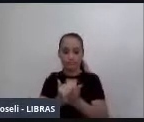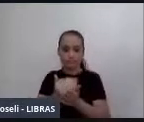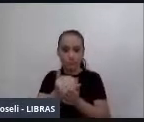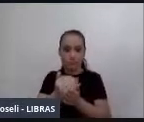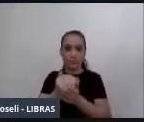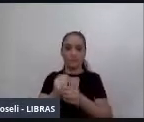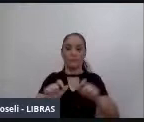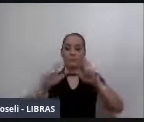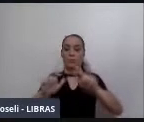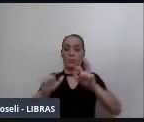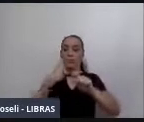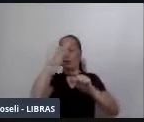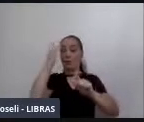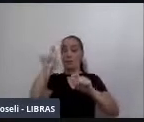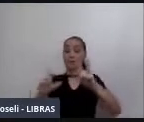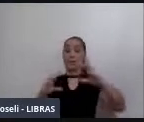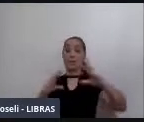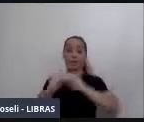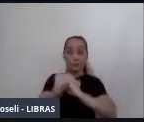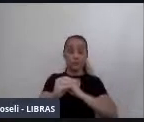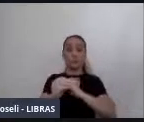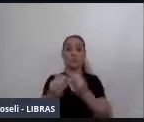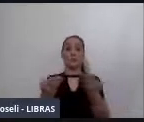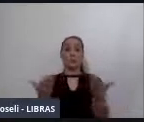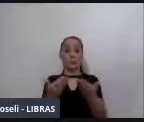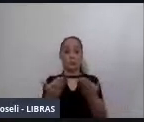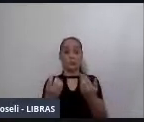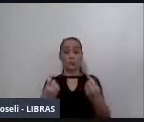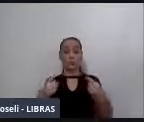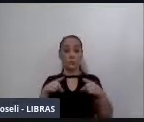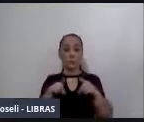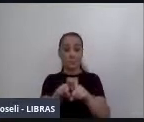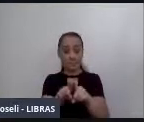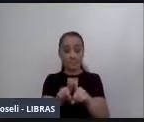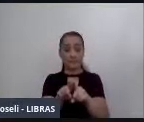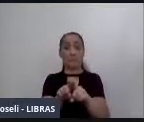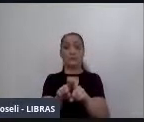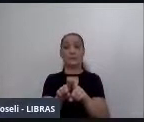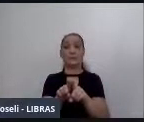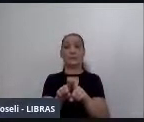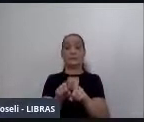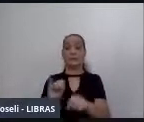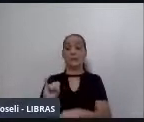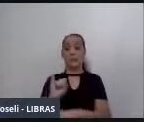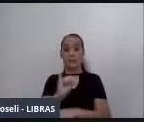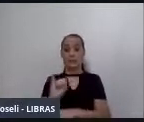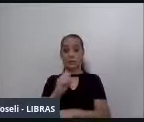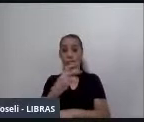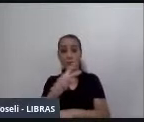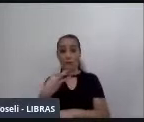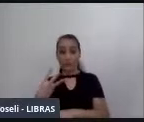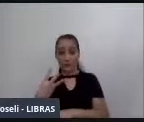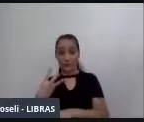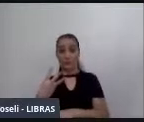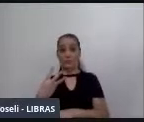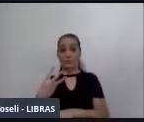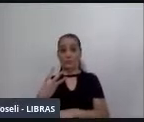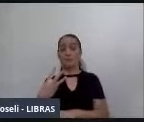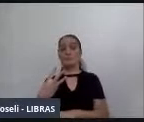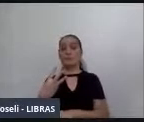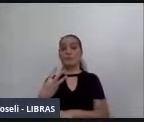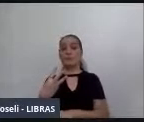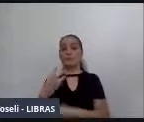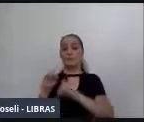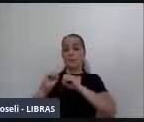temos parceria atualmente com 23 instituições de ensino superior e